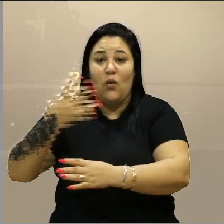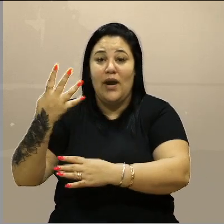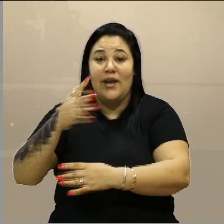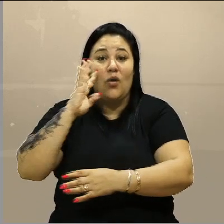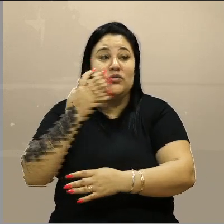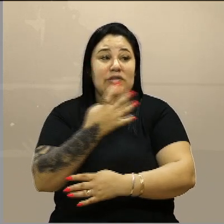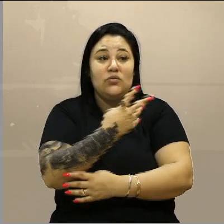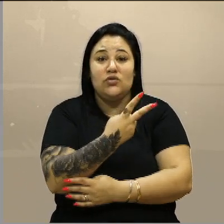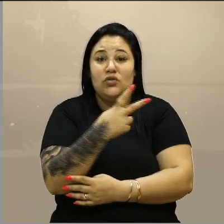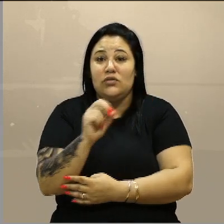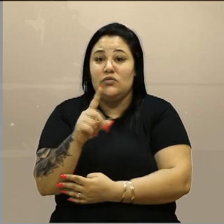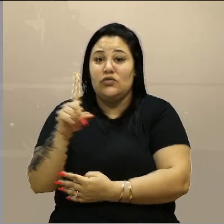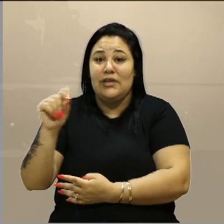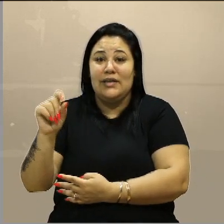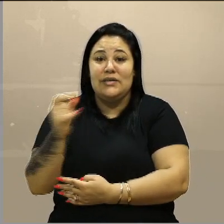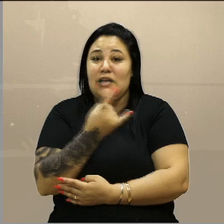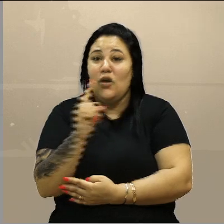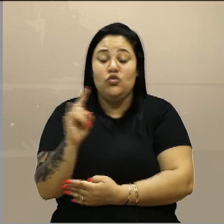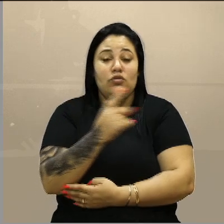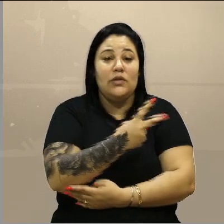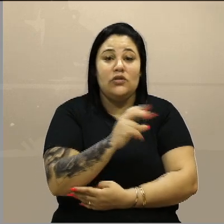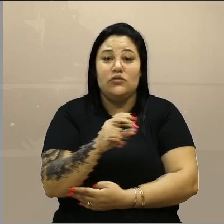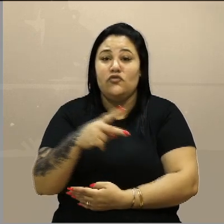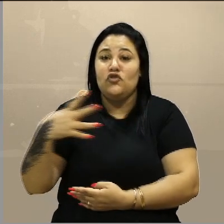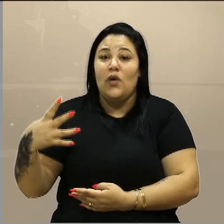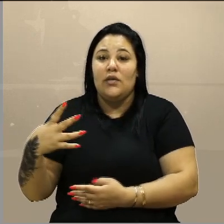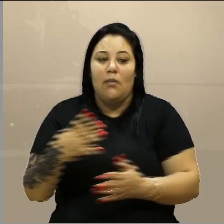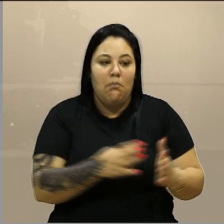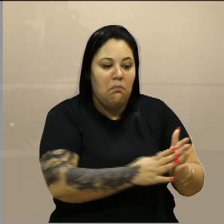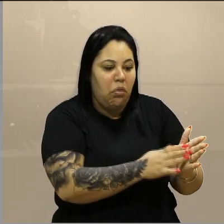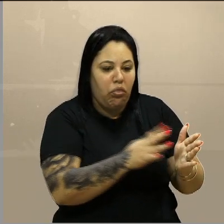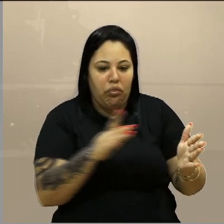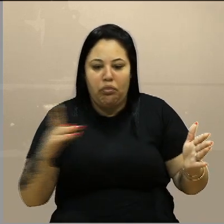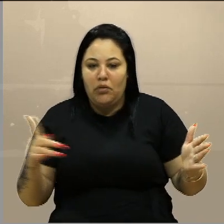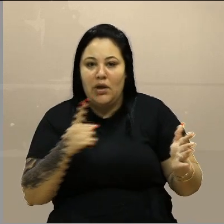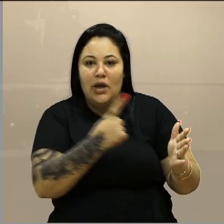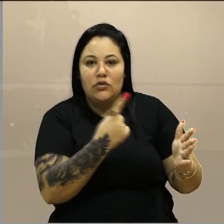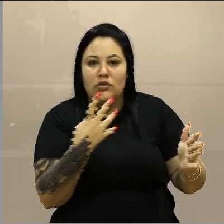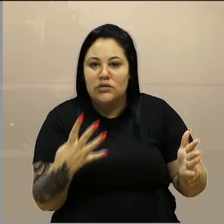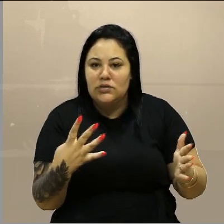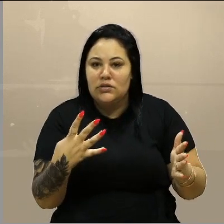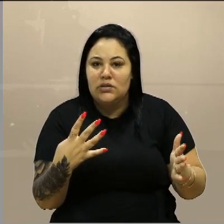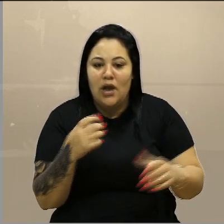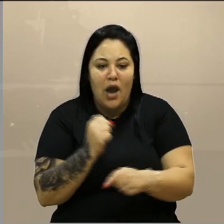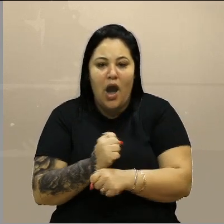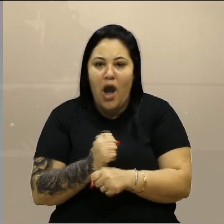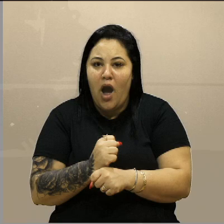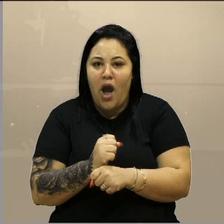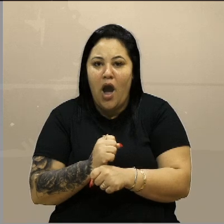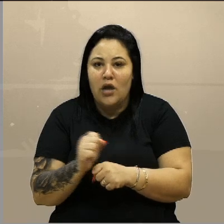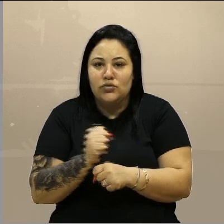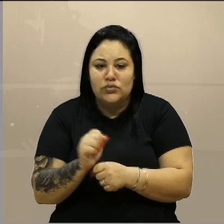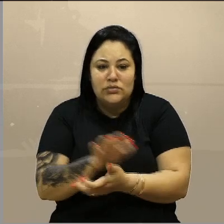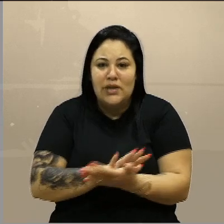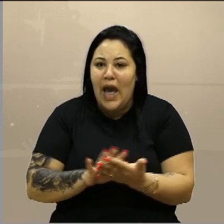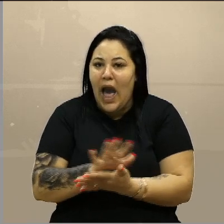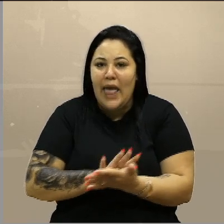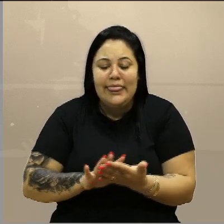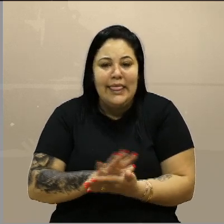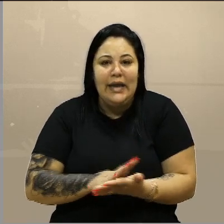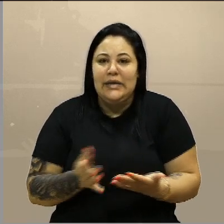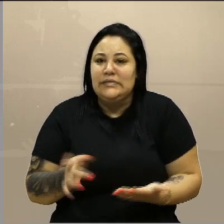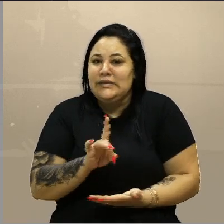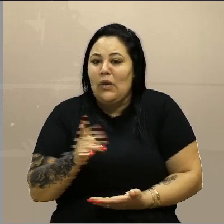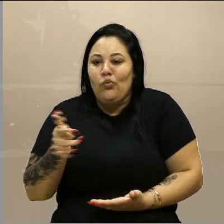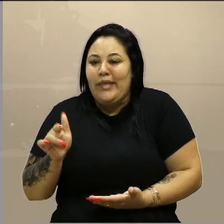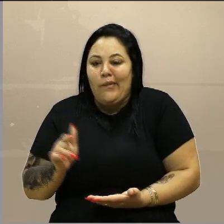e a última, agora a 5ª, aconteceu em 2024. Ou seja, 14 anos depois. Se não bastasse a falta de continuidade,